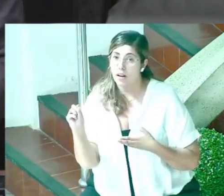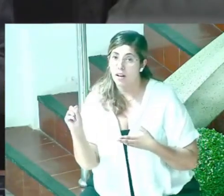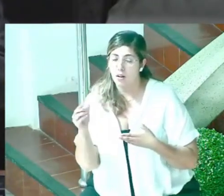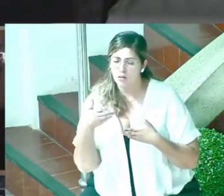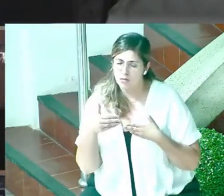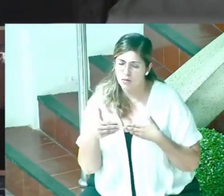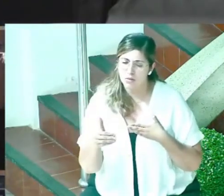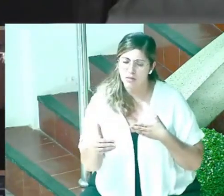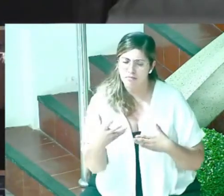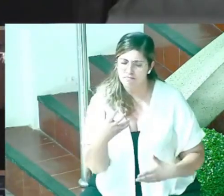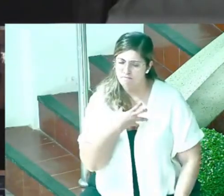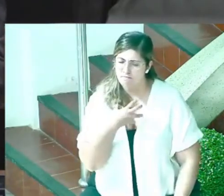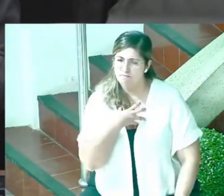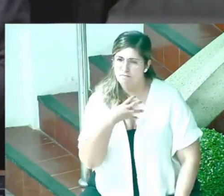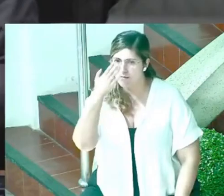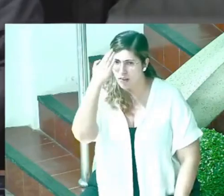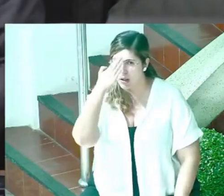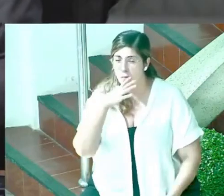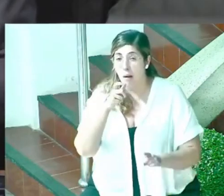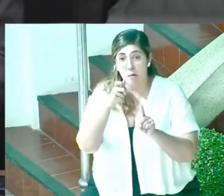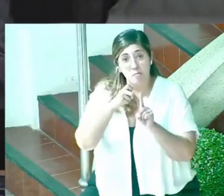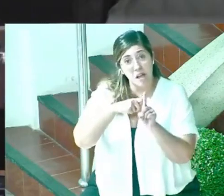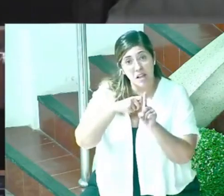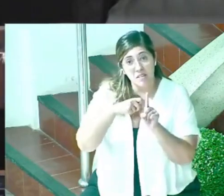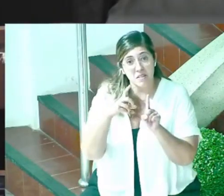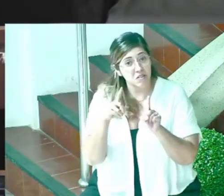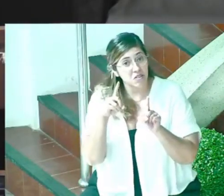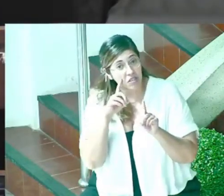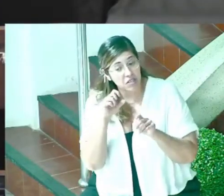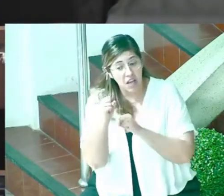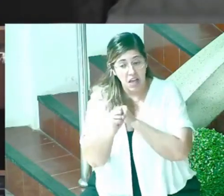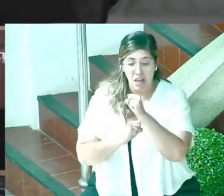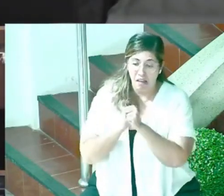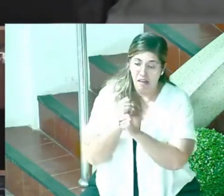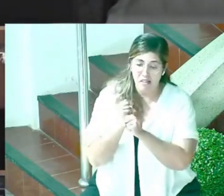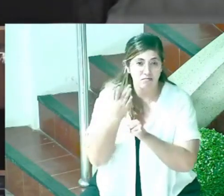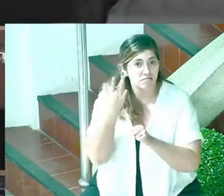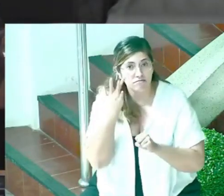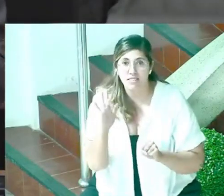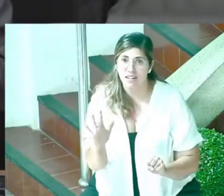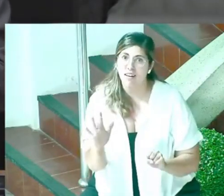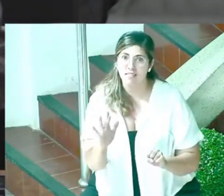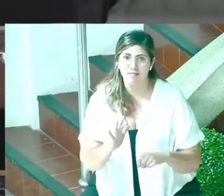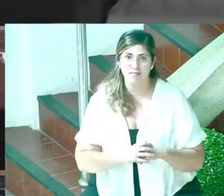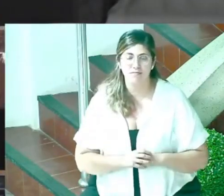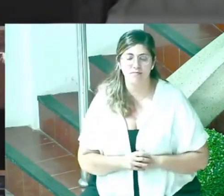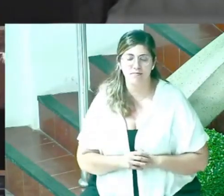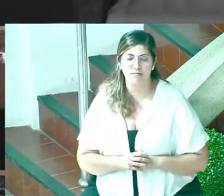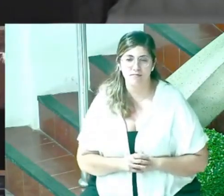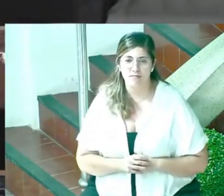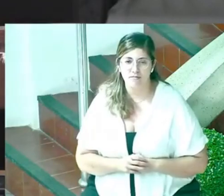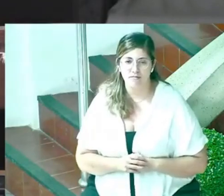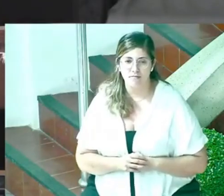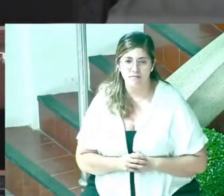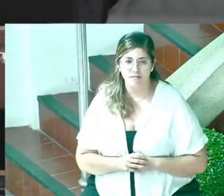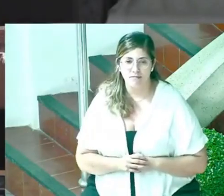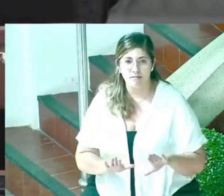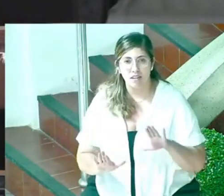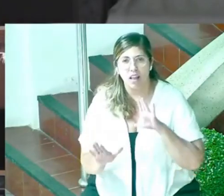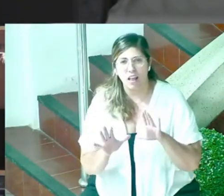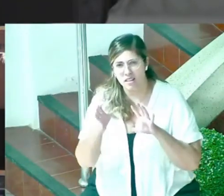mas estendendo o perdão a outros. Segunda implicação: o perdão faz